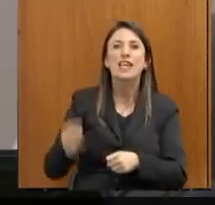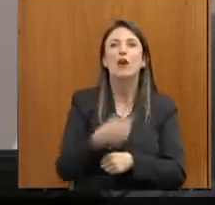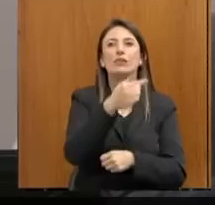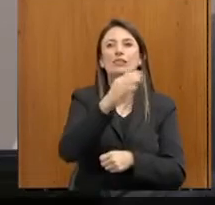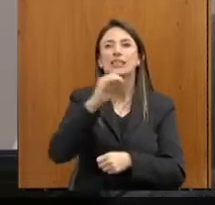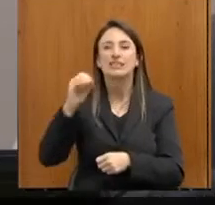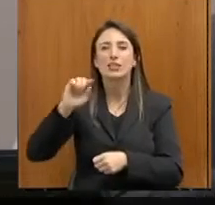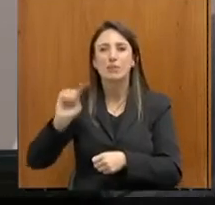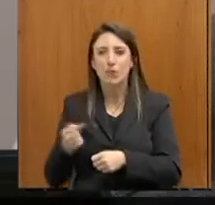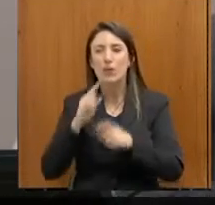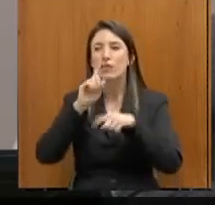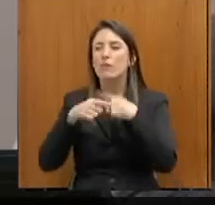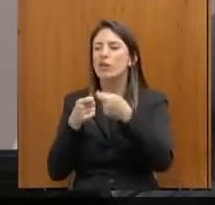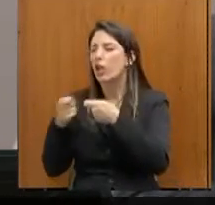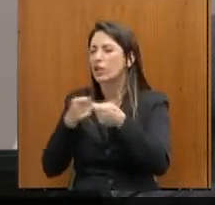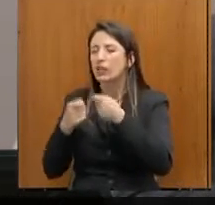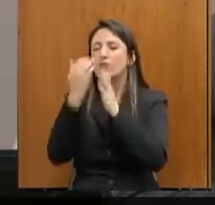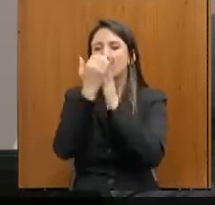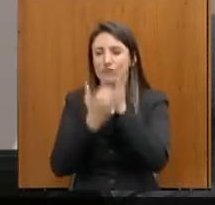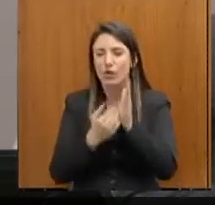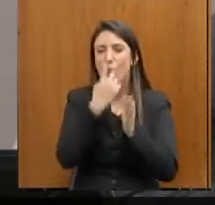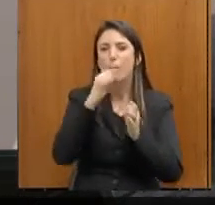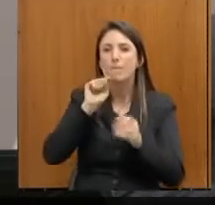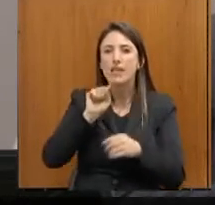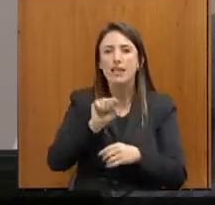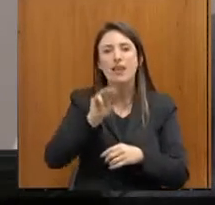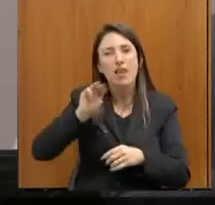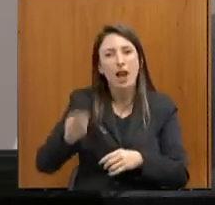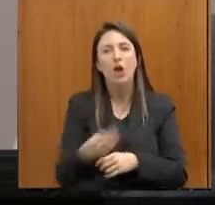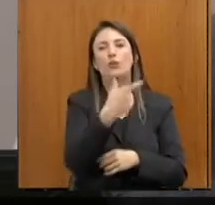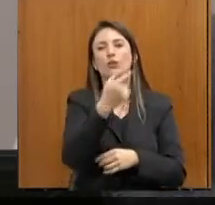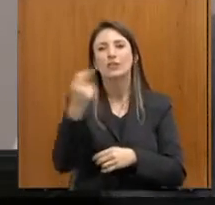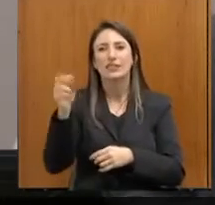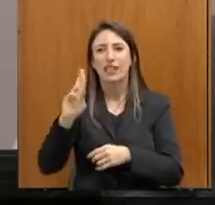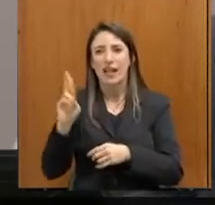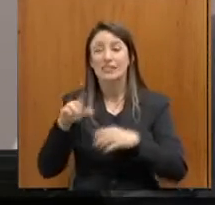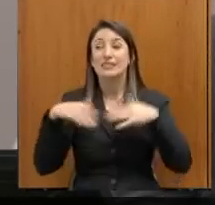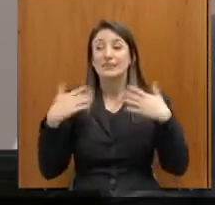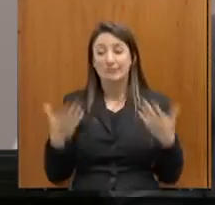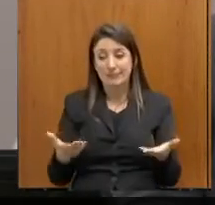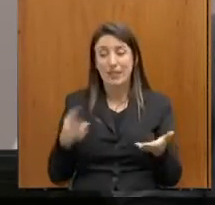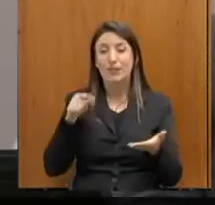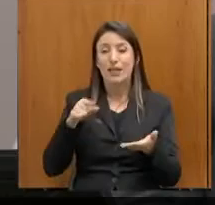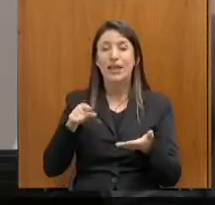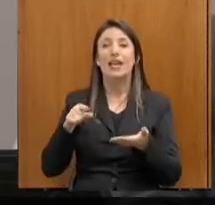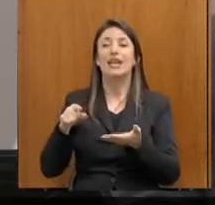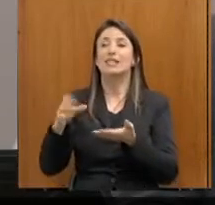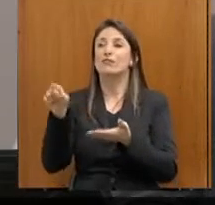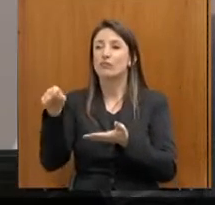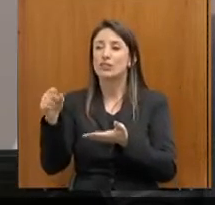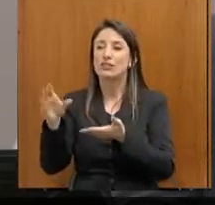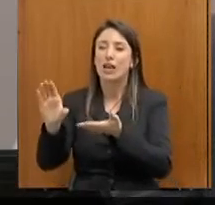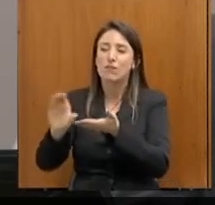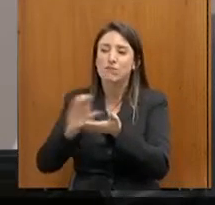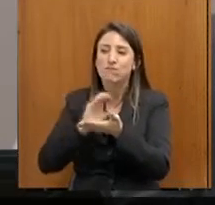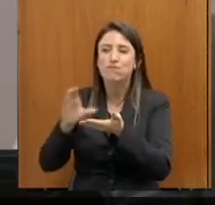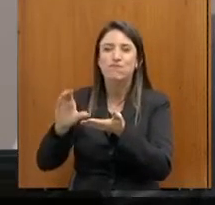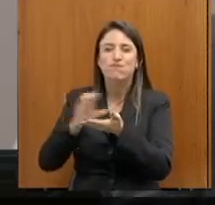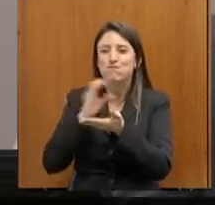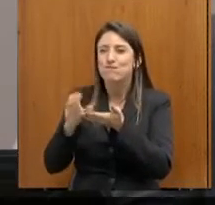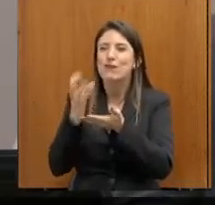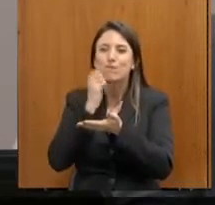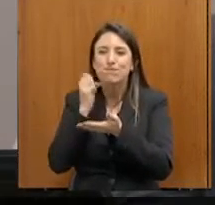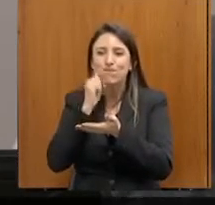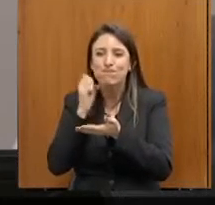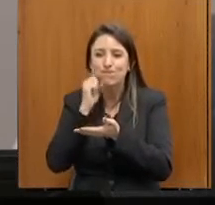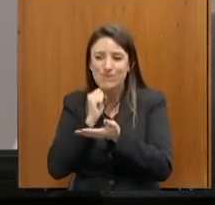seu preço foi baixado para um milhão e duzentos reais então quer dizer um faturamento líquido deste sei quantos milhões de reais em vez de voltar para o povo